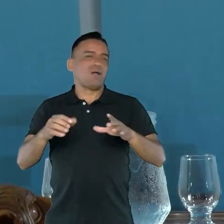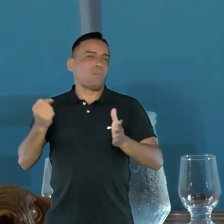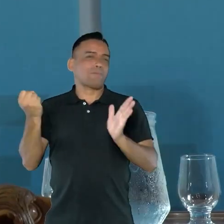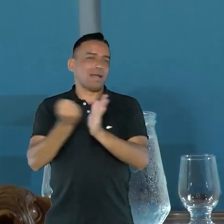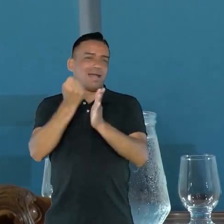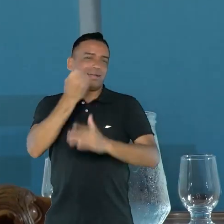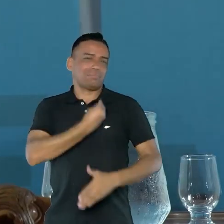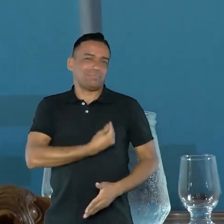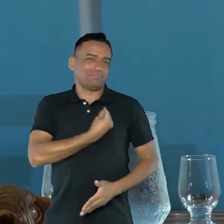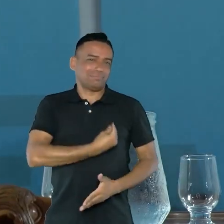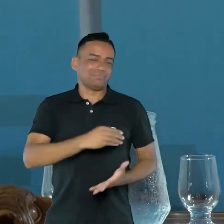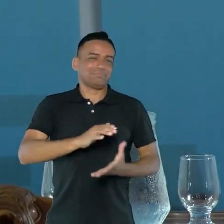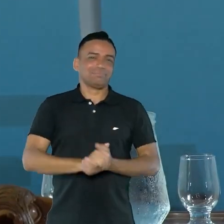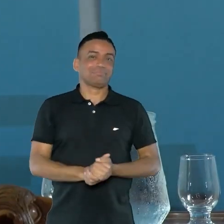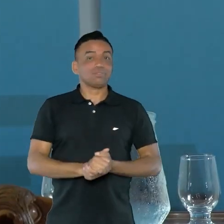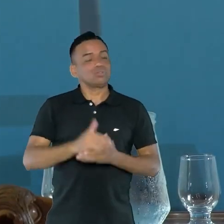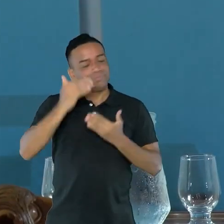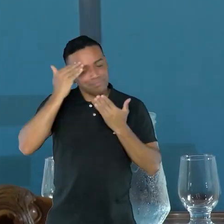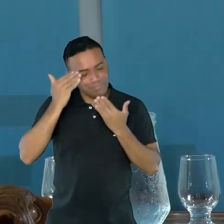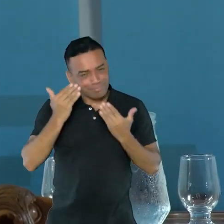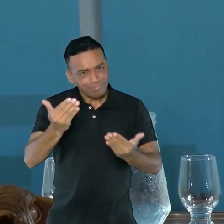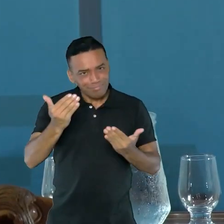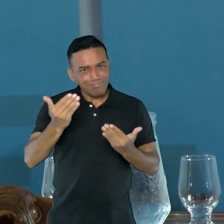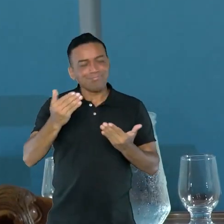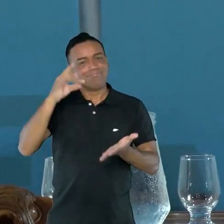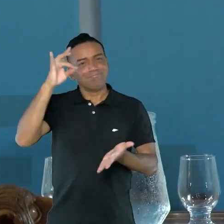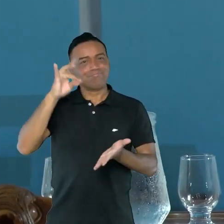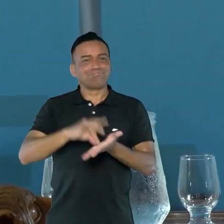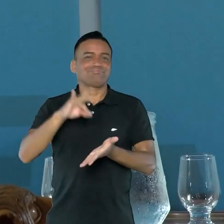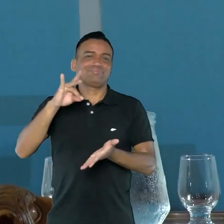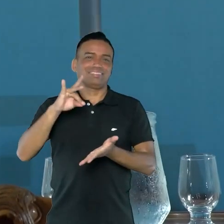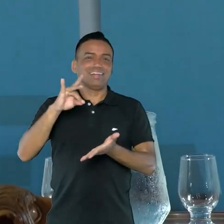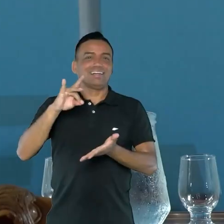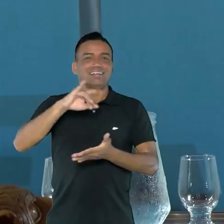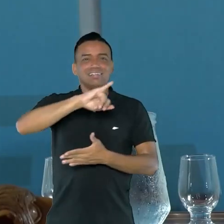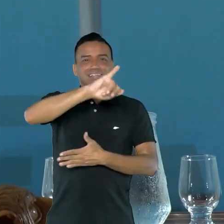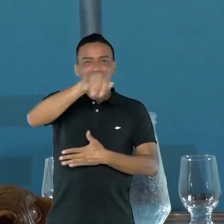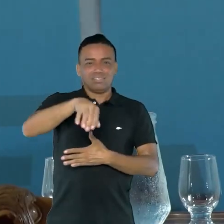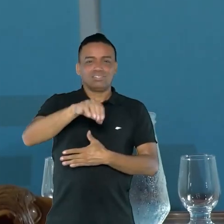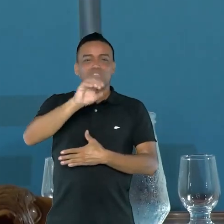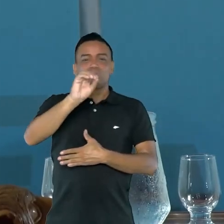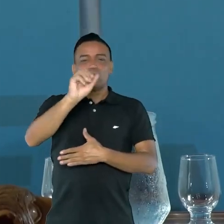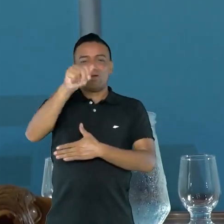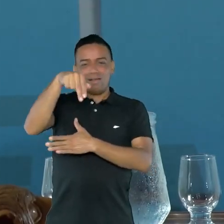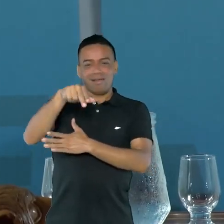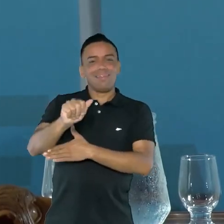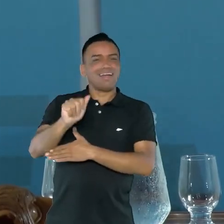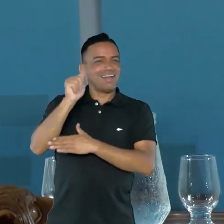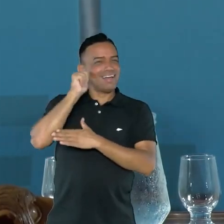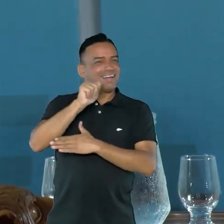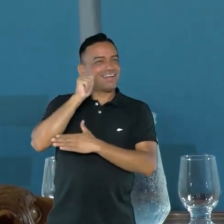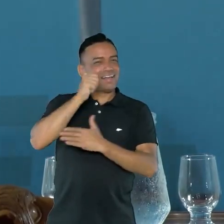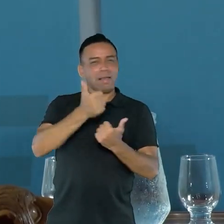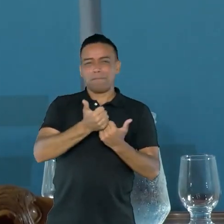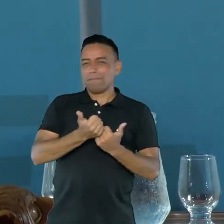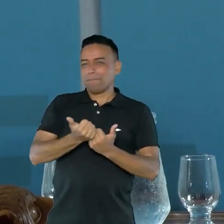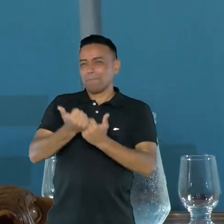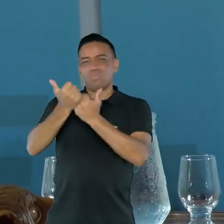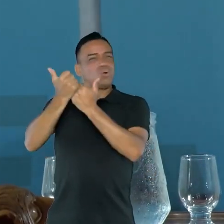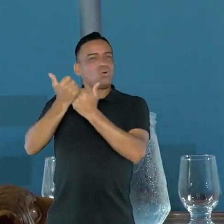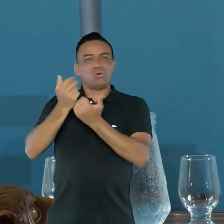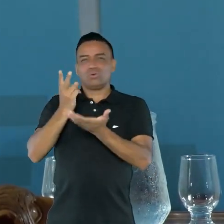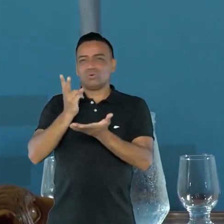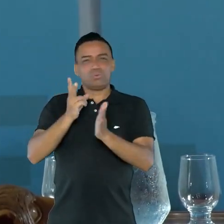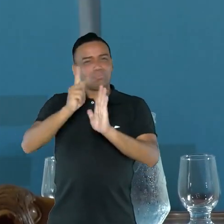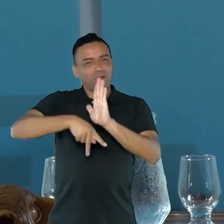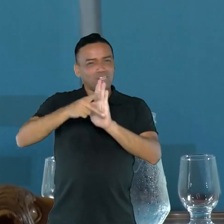poltronas brancas em frente a cartazes em tons de azul, com a logo do Sempre um Papo em preto. Por esse apoio, esse suporte que ela tem dado ao